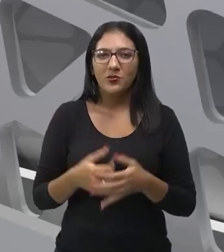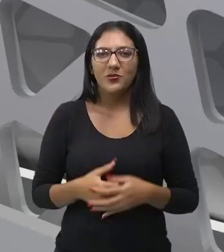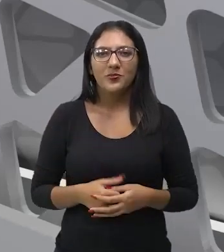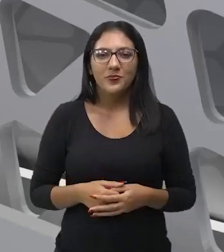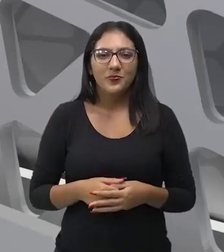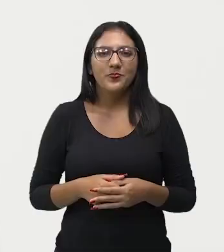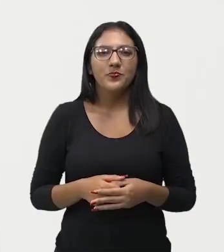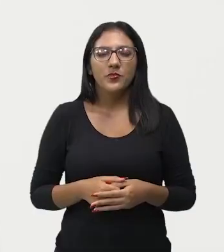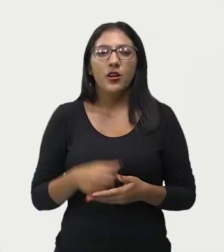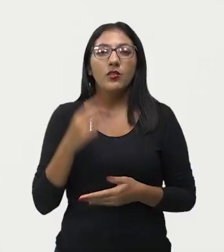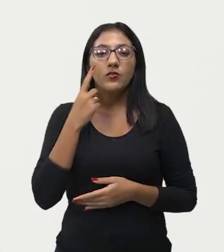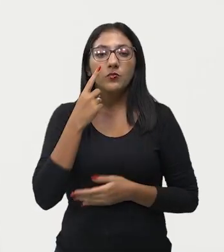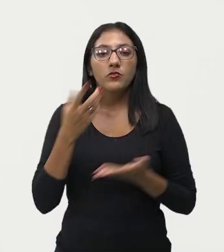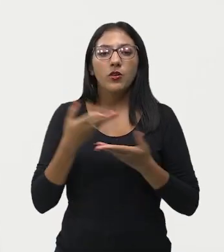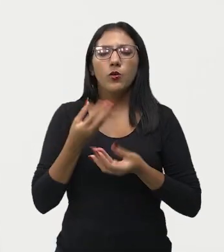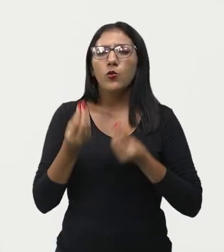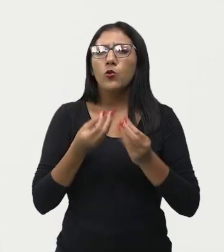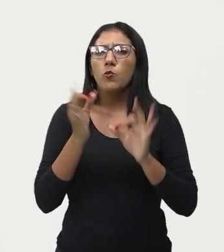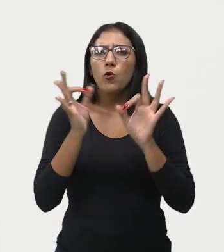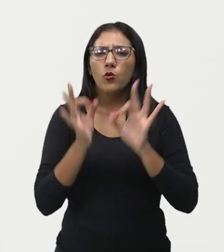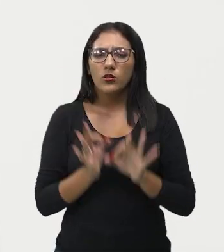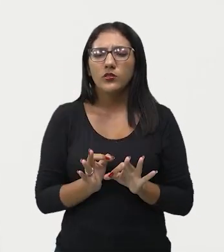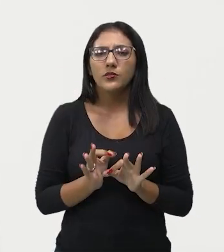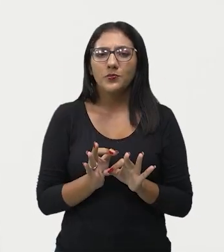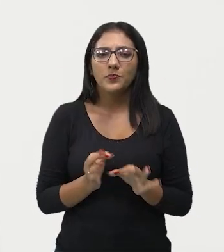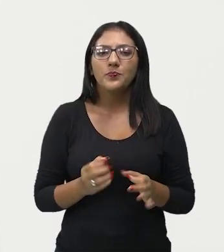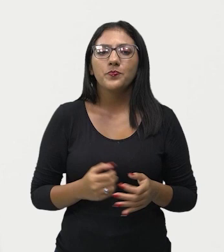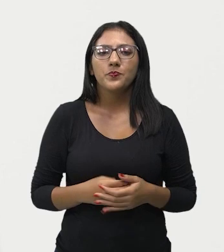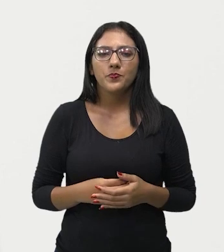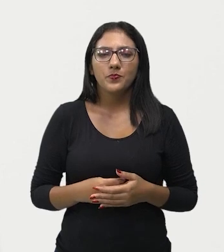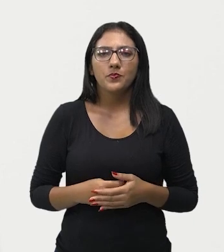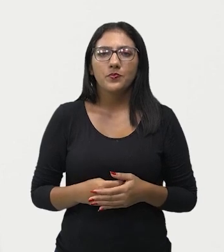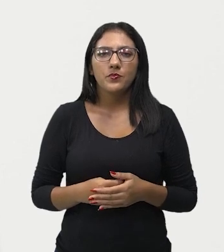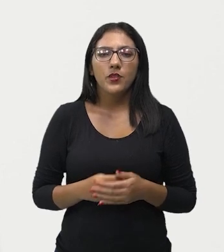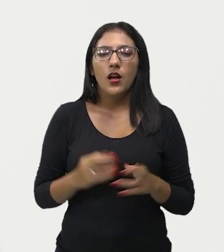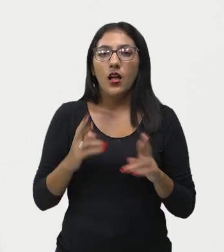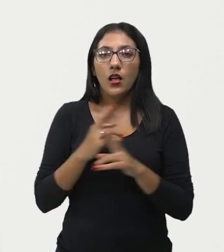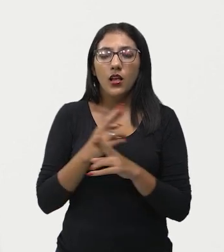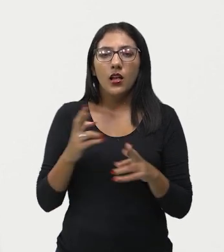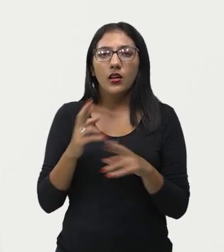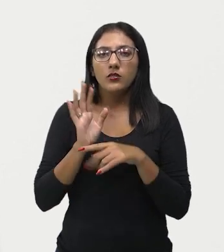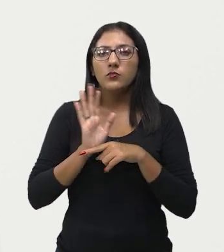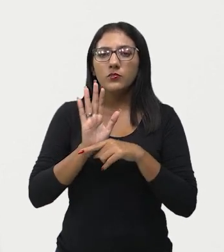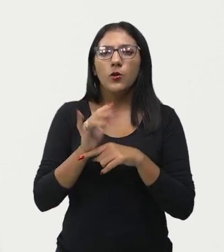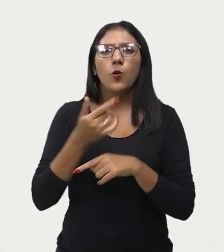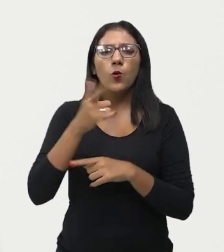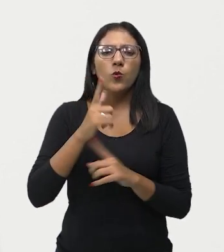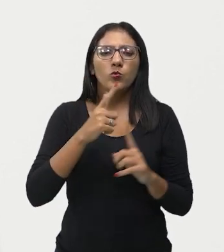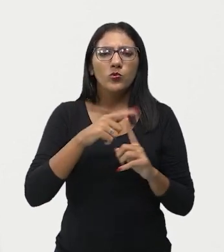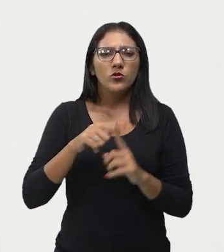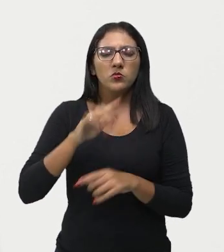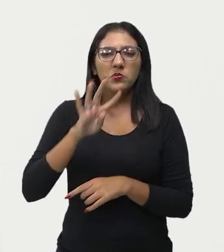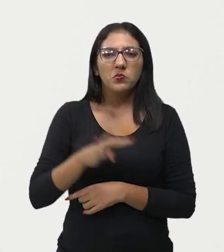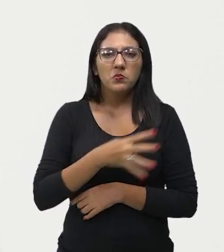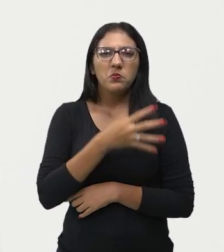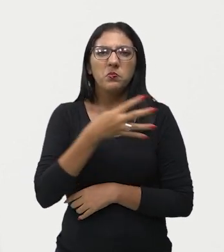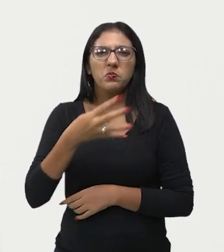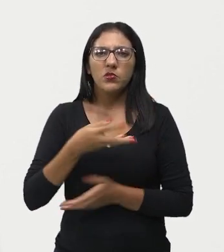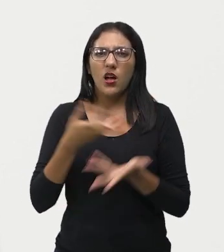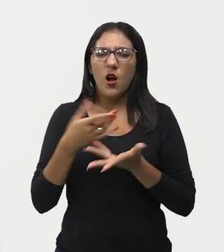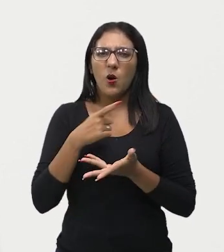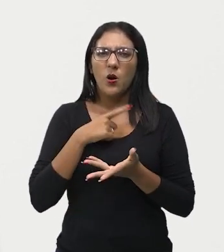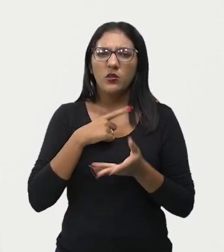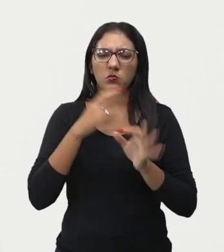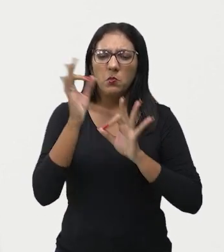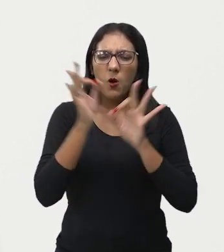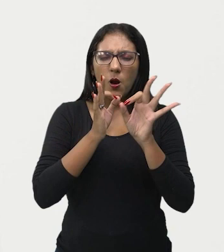nossa aula. Acompanhe comigo então como ficaria, né, a representação, uma outra representação, uma representação mais